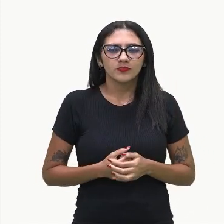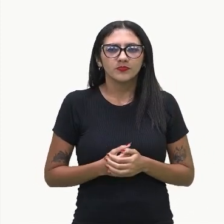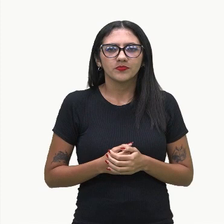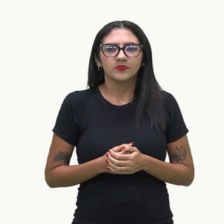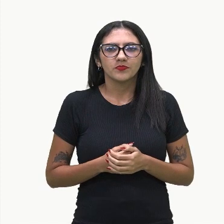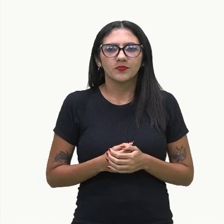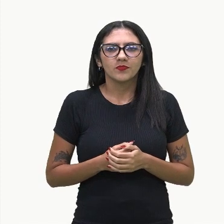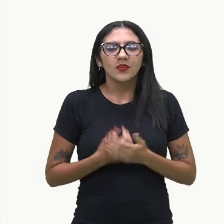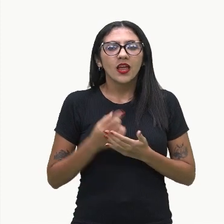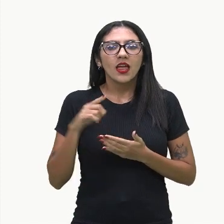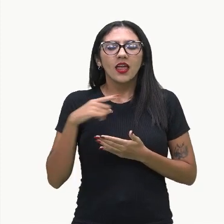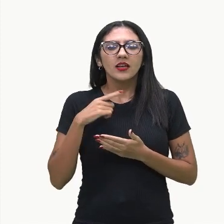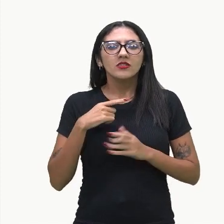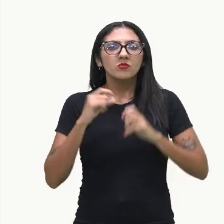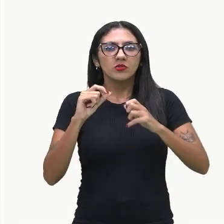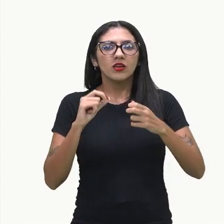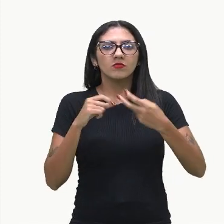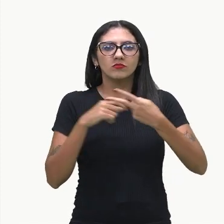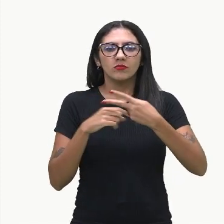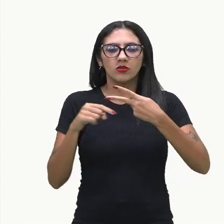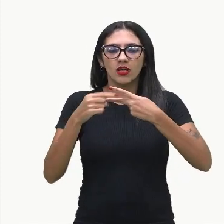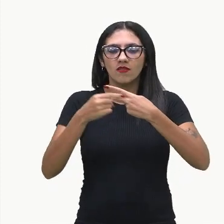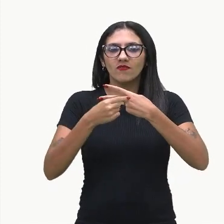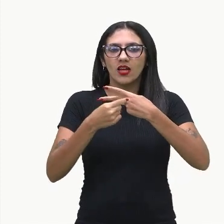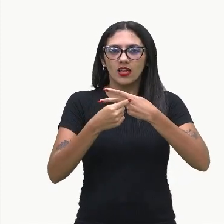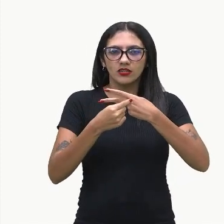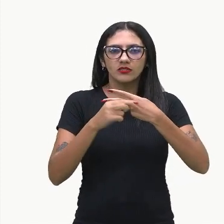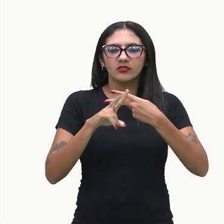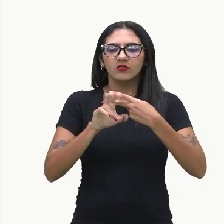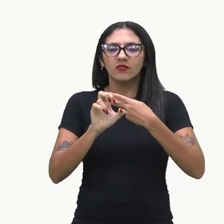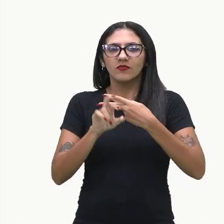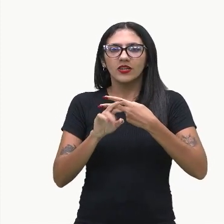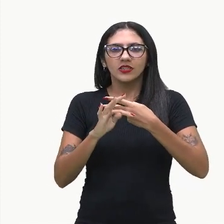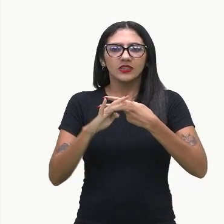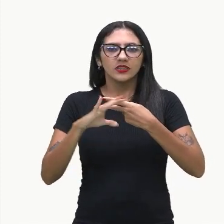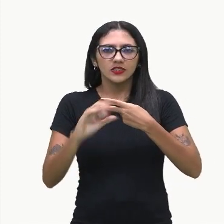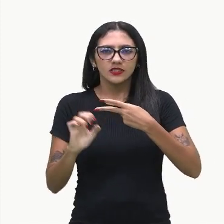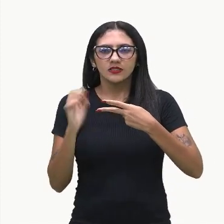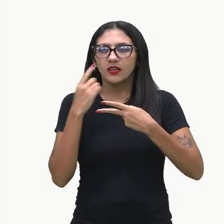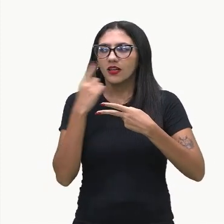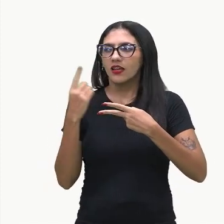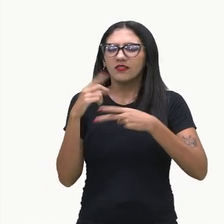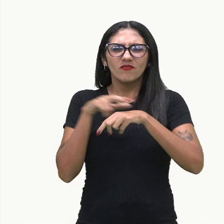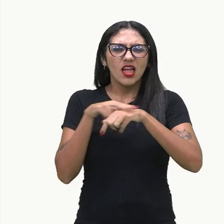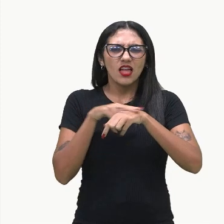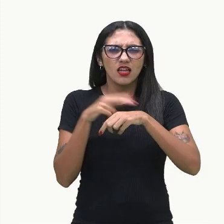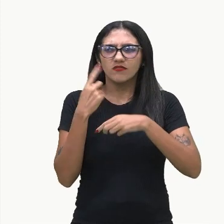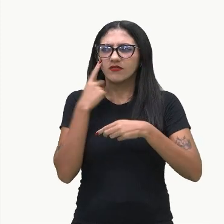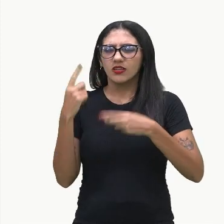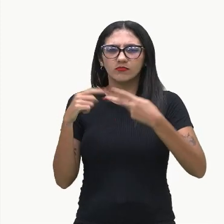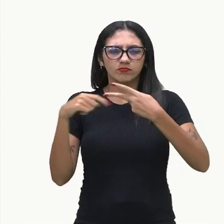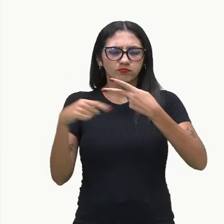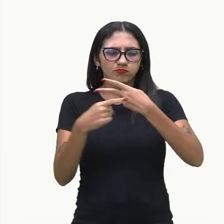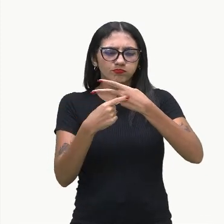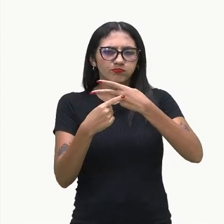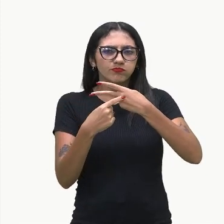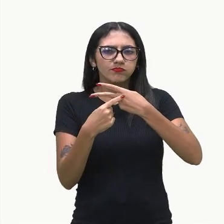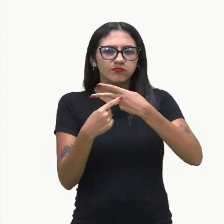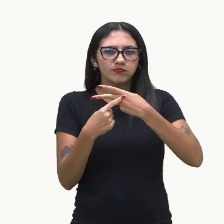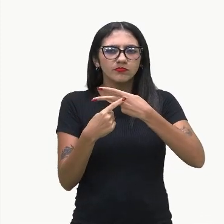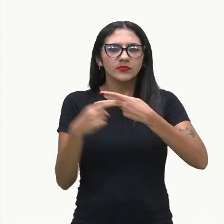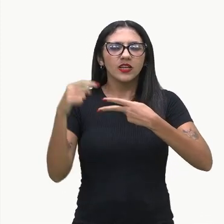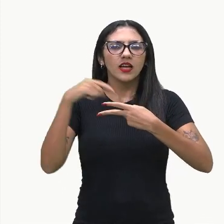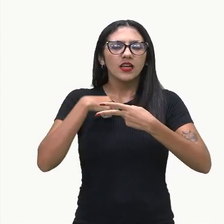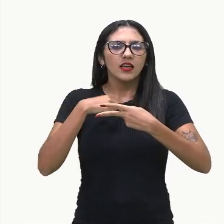comum o vértice. Esse vértice aqui que eu estou destacando para vocês vai pertencer tanto